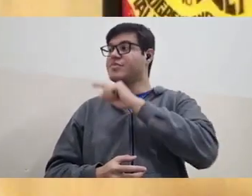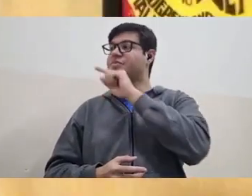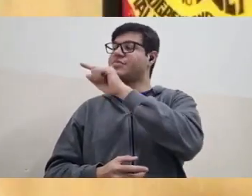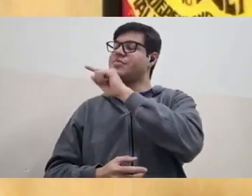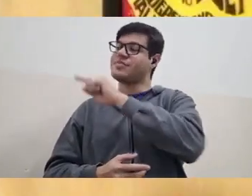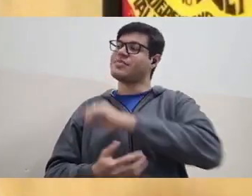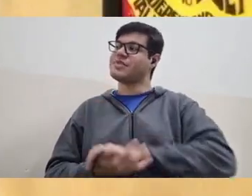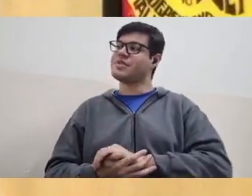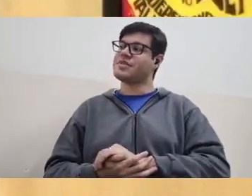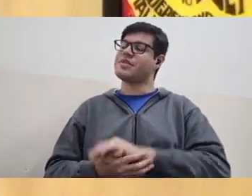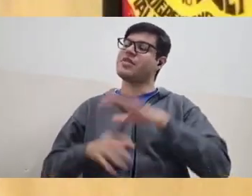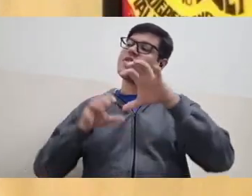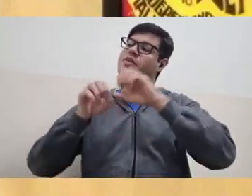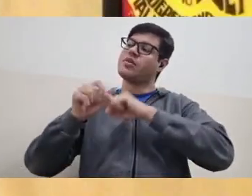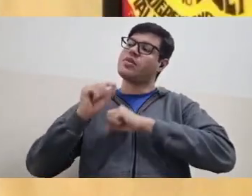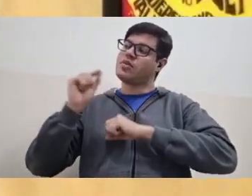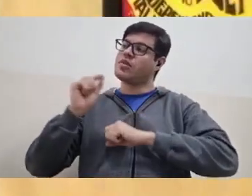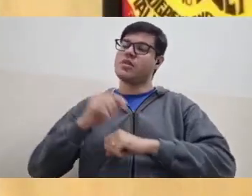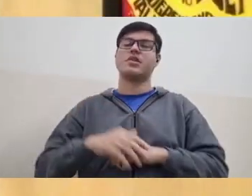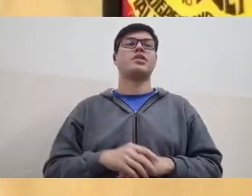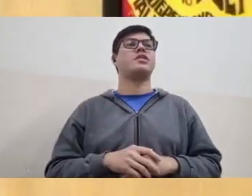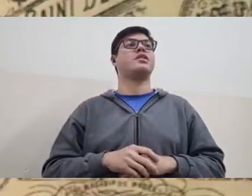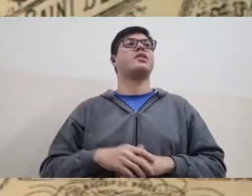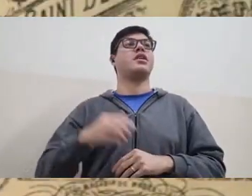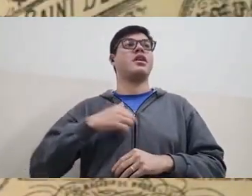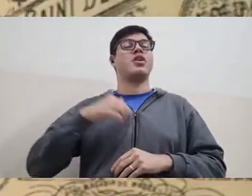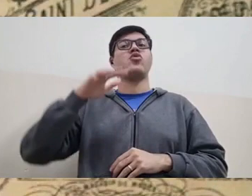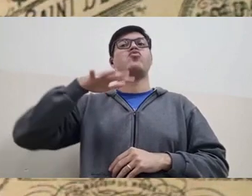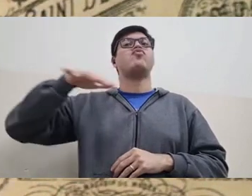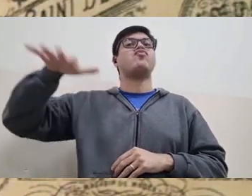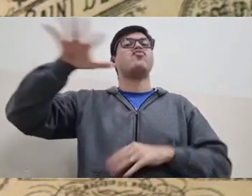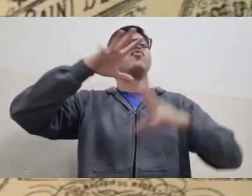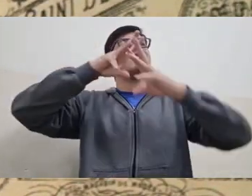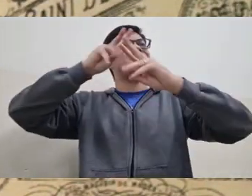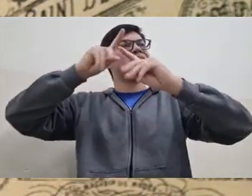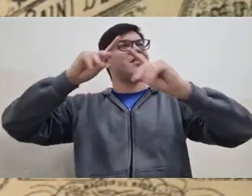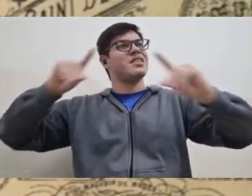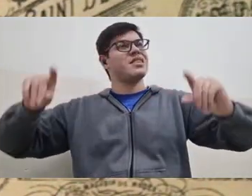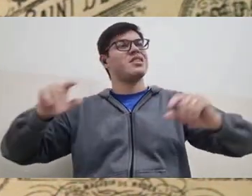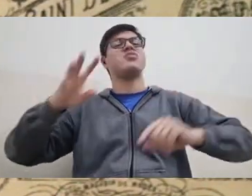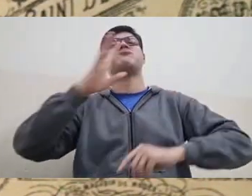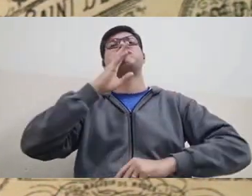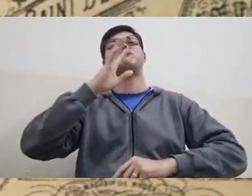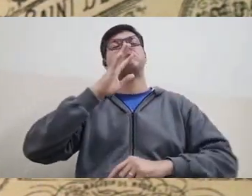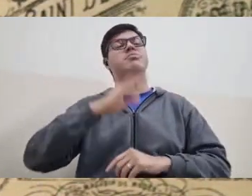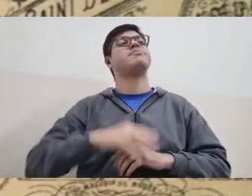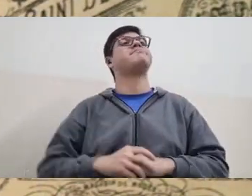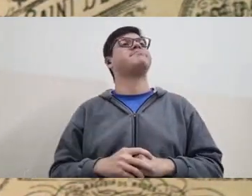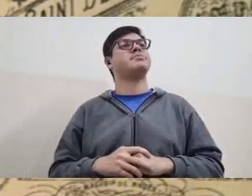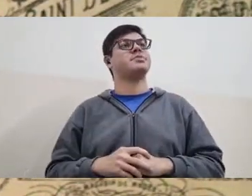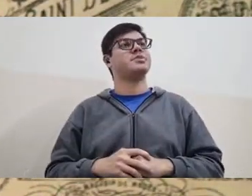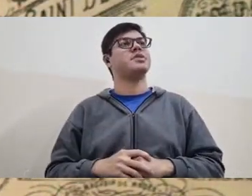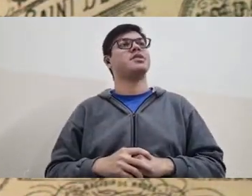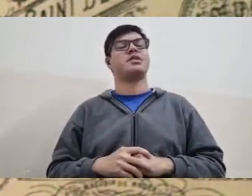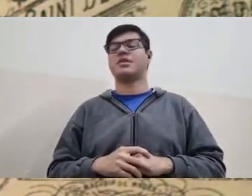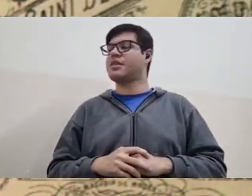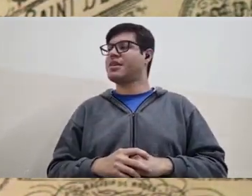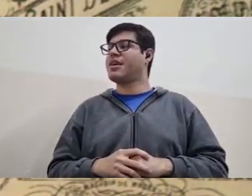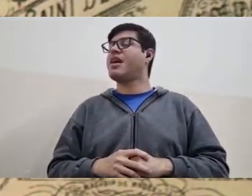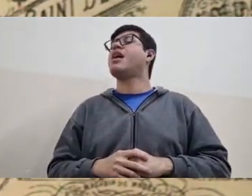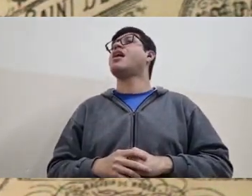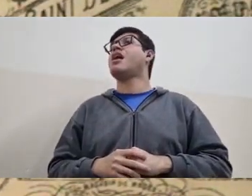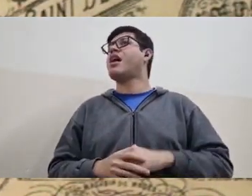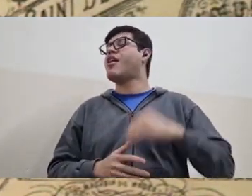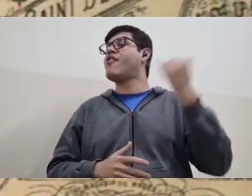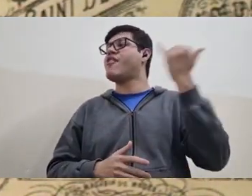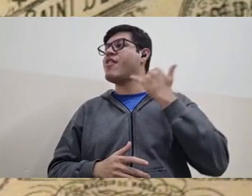Bergamin. Qual a sua formação acadêmica, Rodolfo? Eu sou geólogo de formação, Gil. Geólogo, é? Geólogo. Por isso que falaram para mim que você entende de